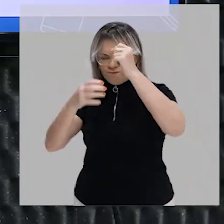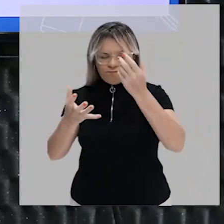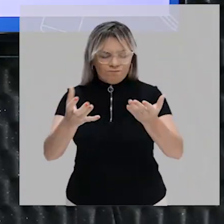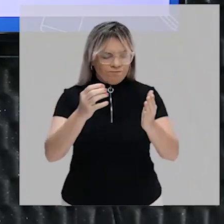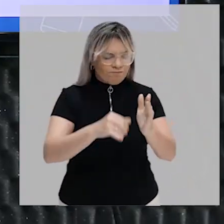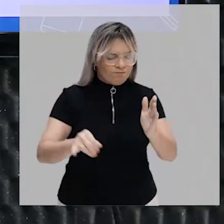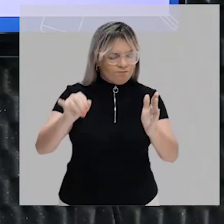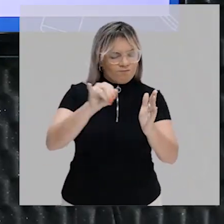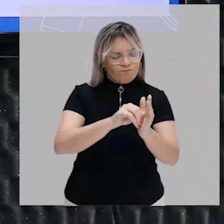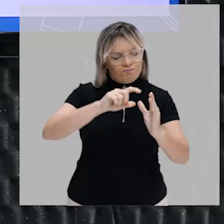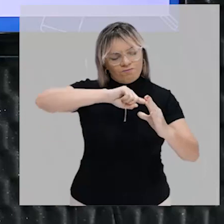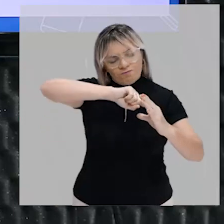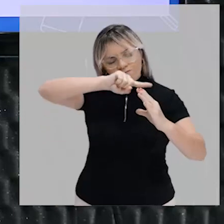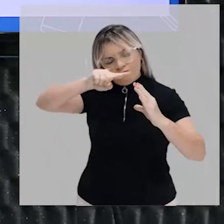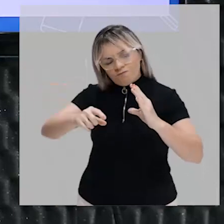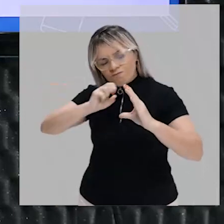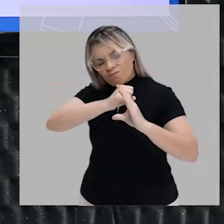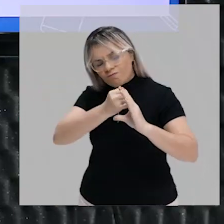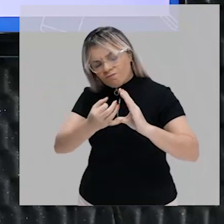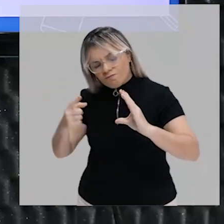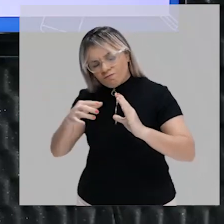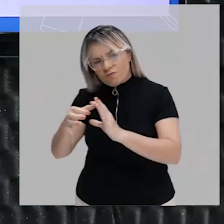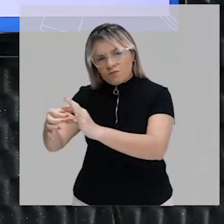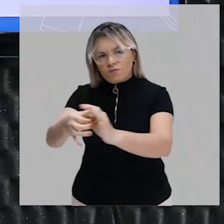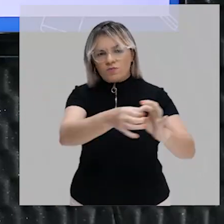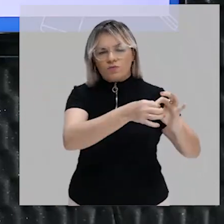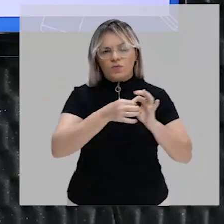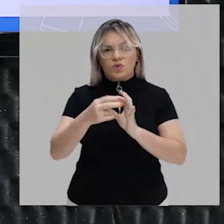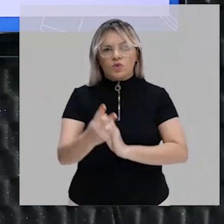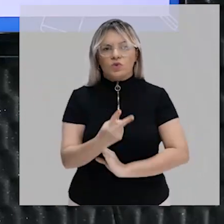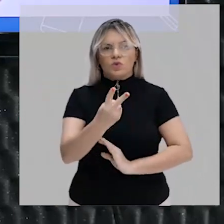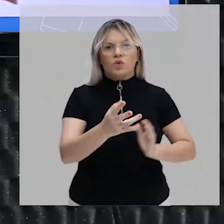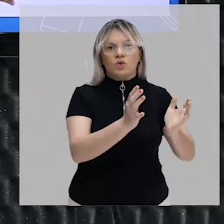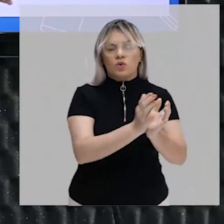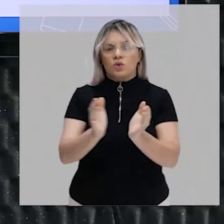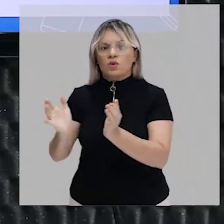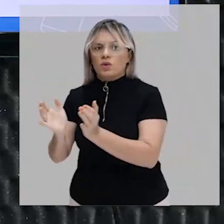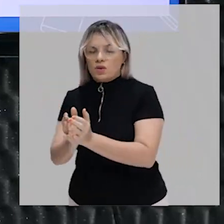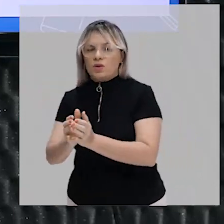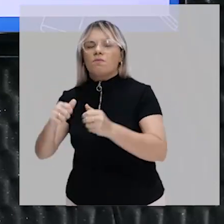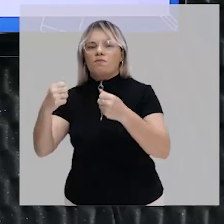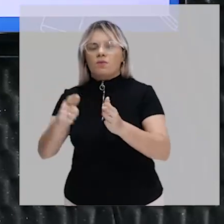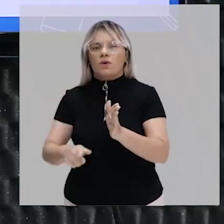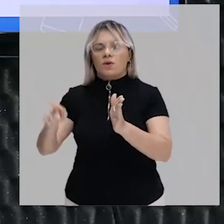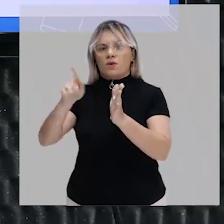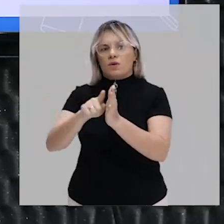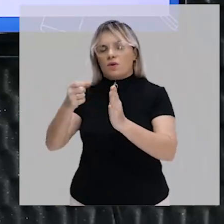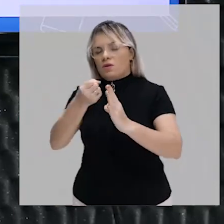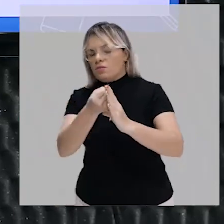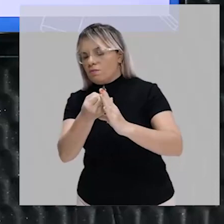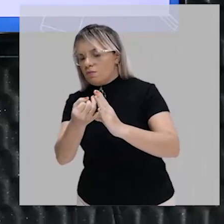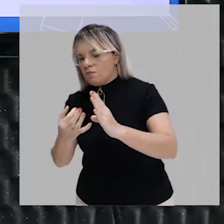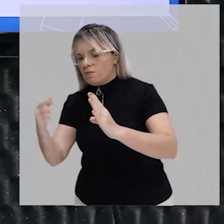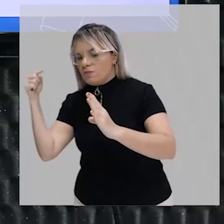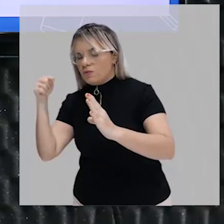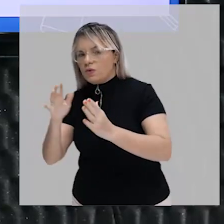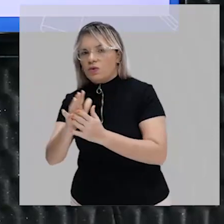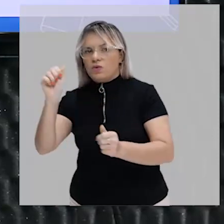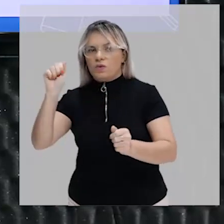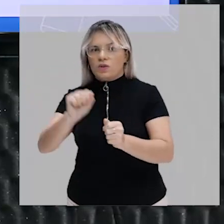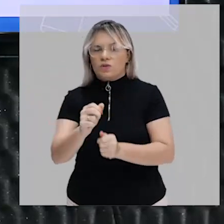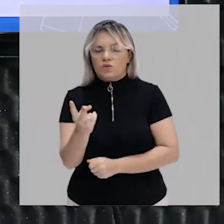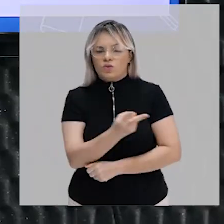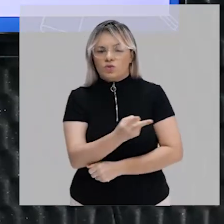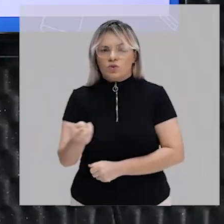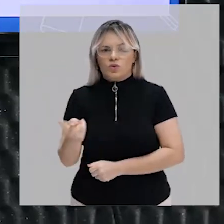número de elementos da união entre dois conjuntos, eu necessariamente preciso subtrair a quantidade de elementos que fazem parte dos